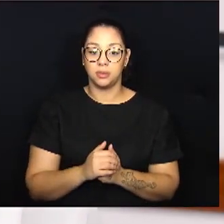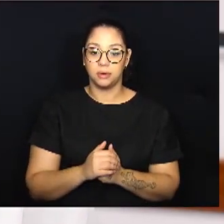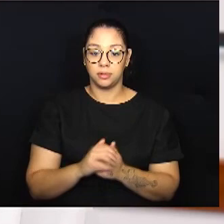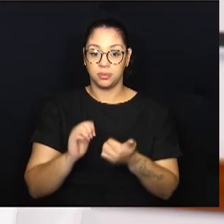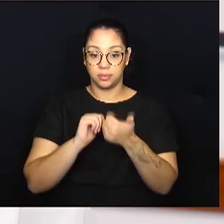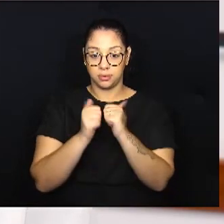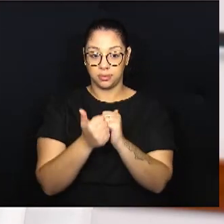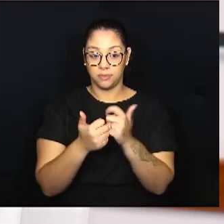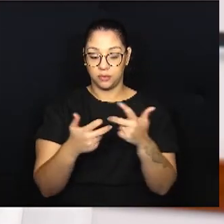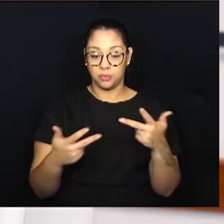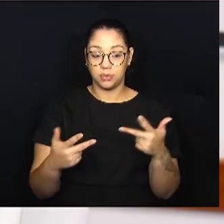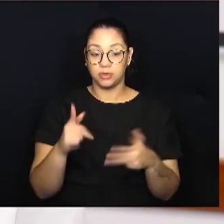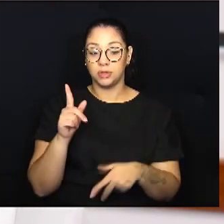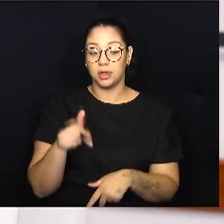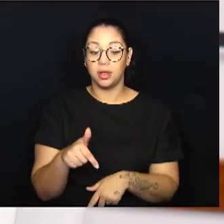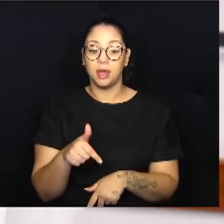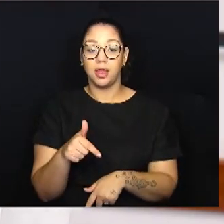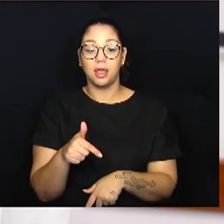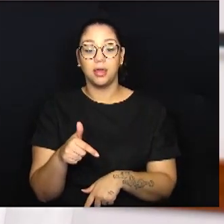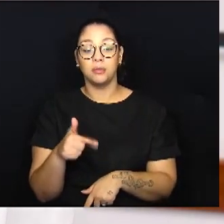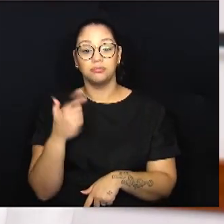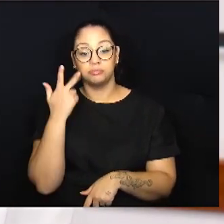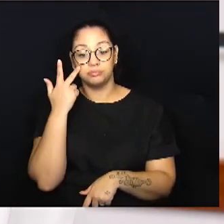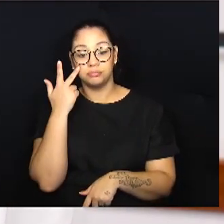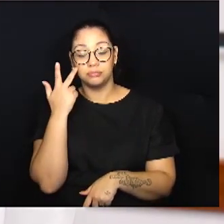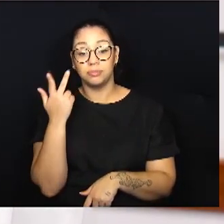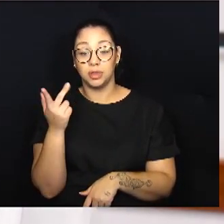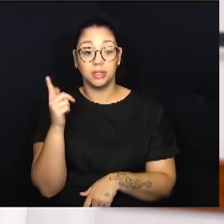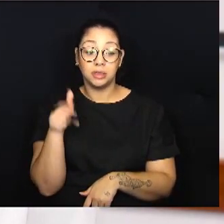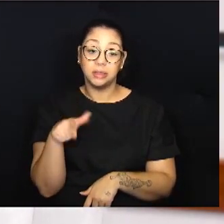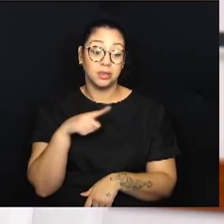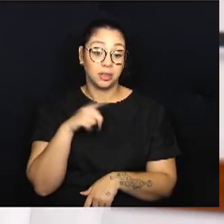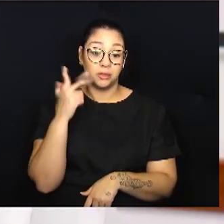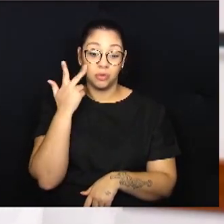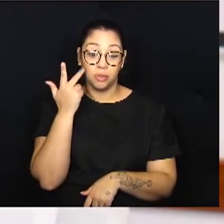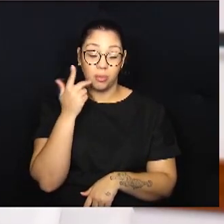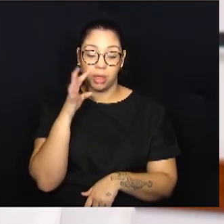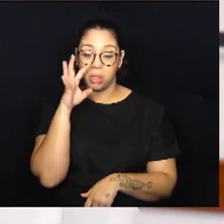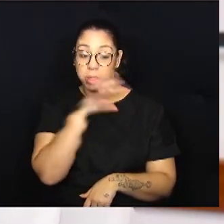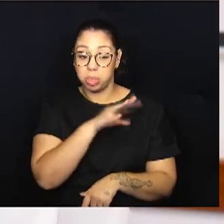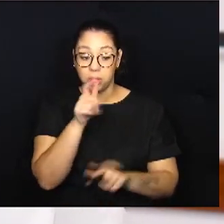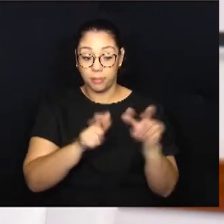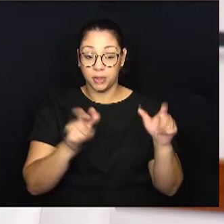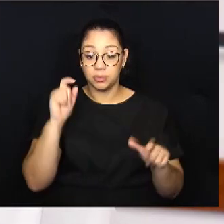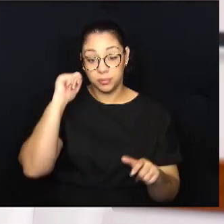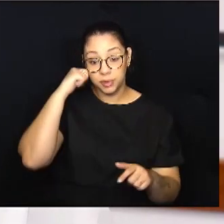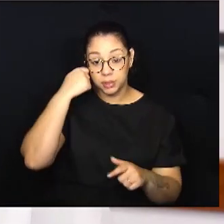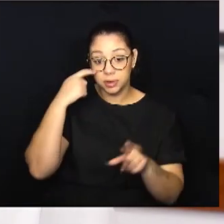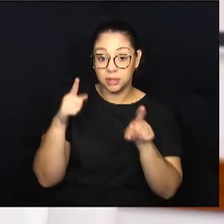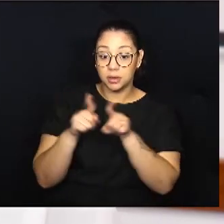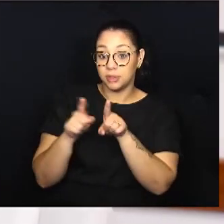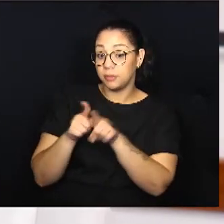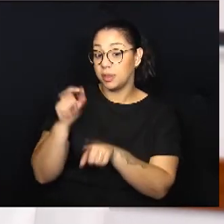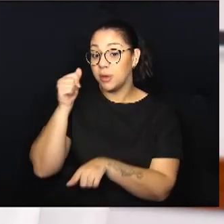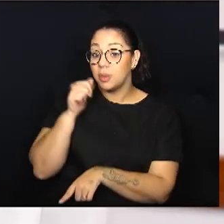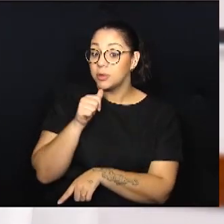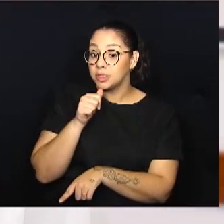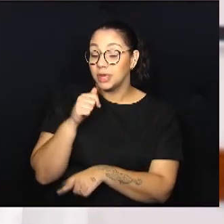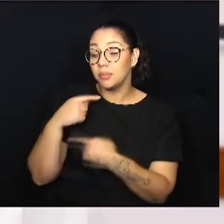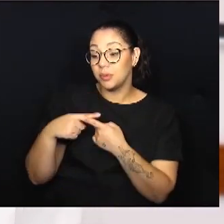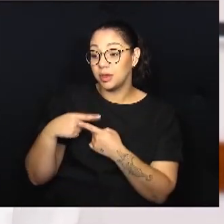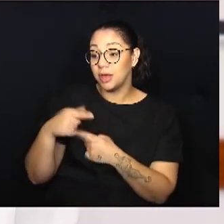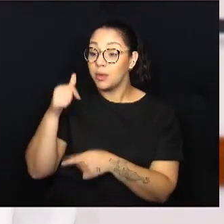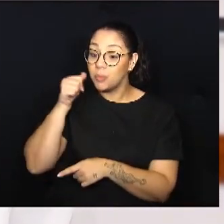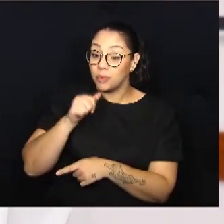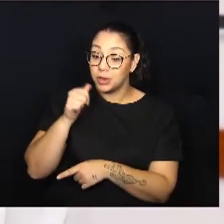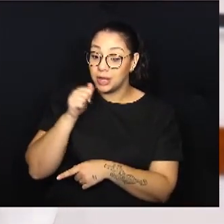comum essas ofensas serem desferidas, e tanto para pessoas pretas, também para mulheres, né? Porque para as mulheres que frequentam